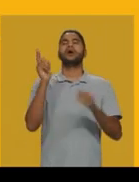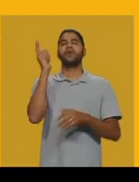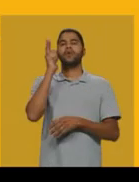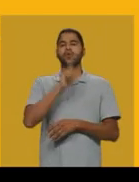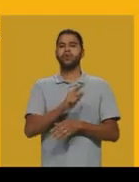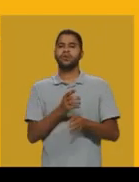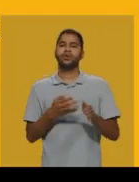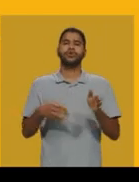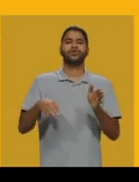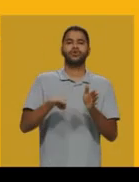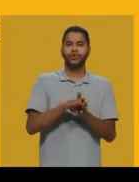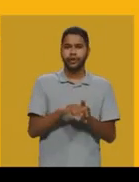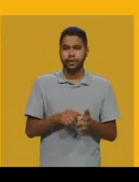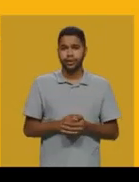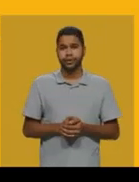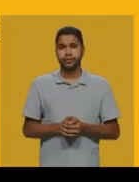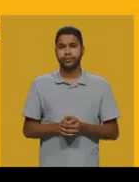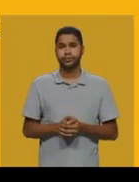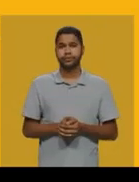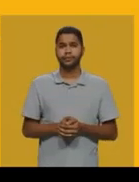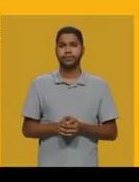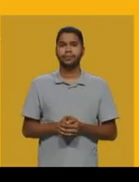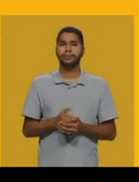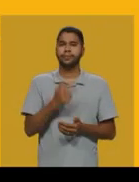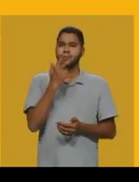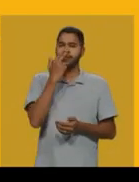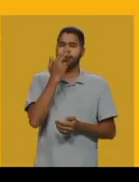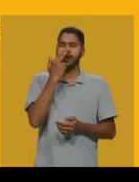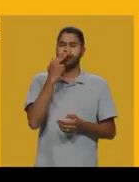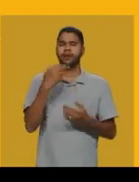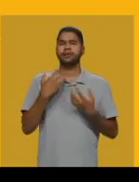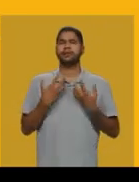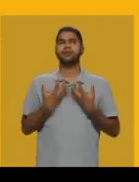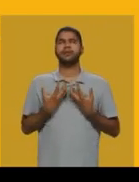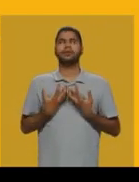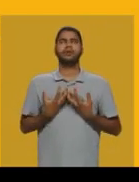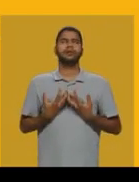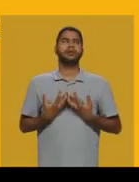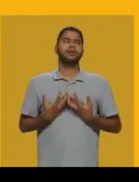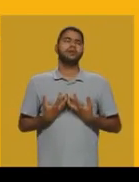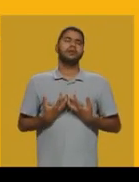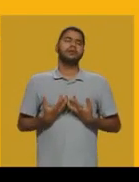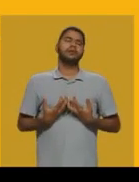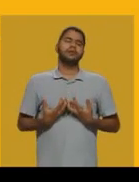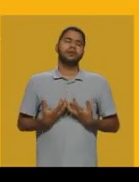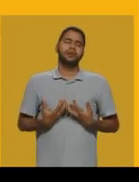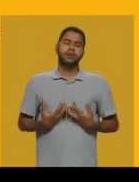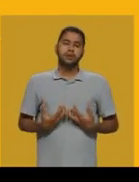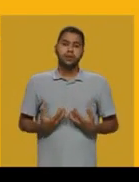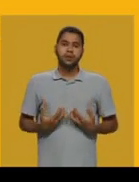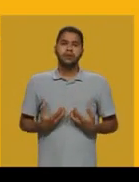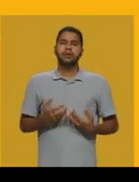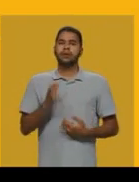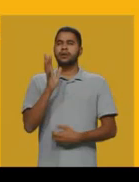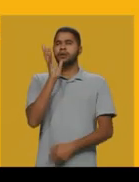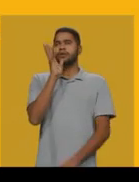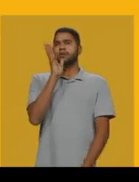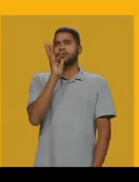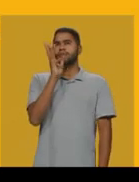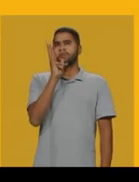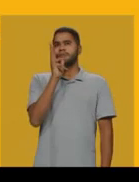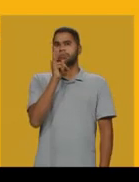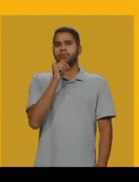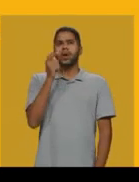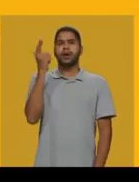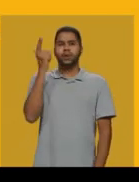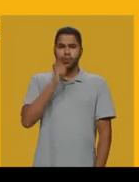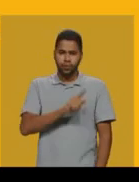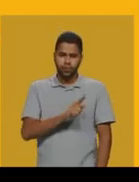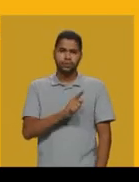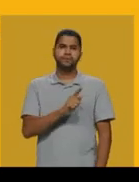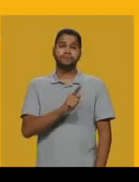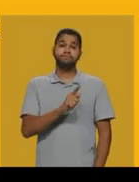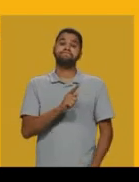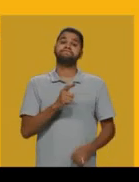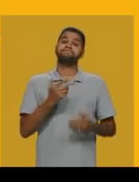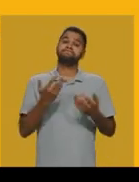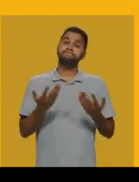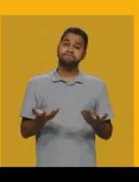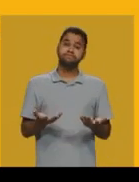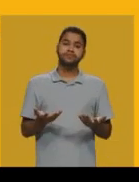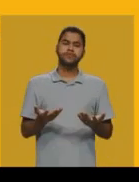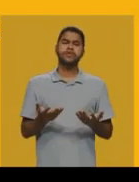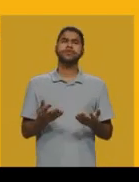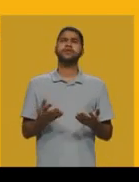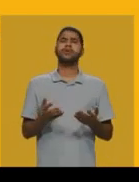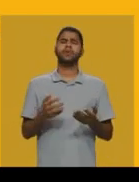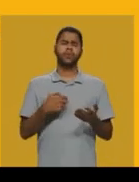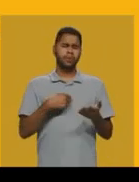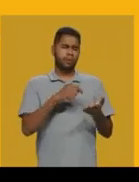cheguei. Dá, assim, aquele sentido de cansaço e aquele sentido que demorou para chegar. Então, demorou